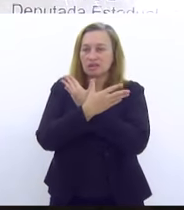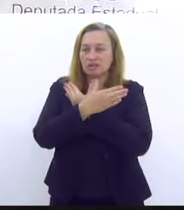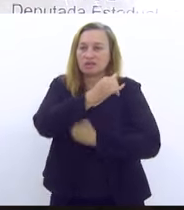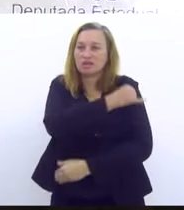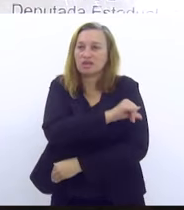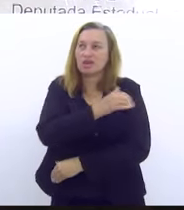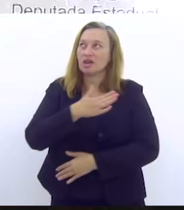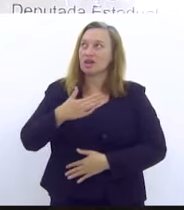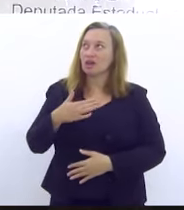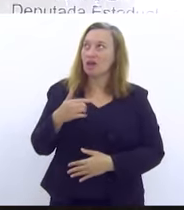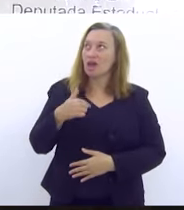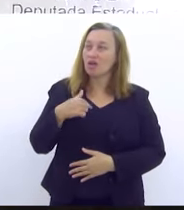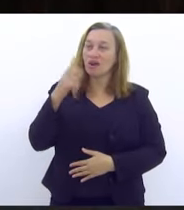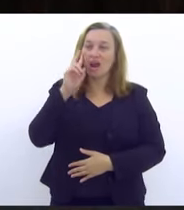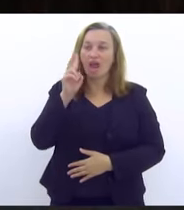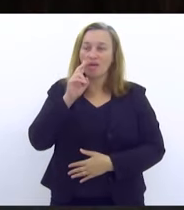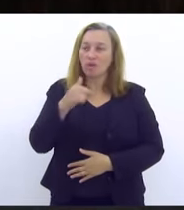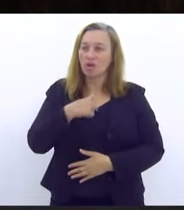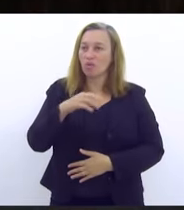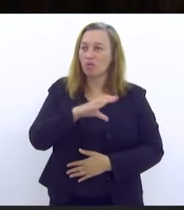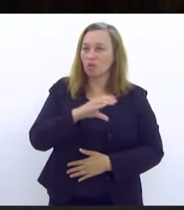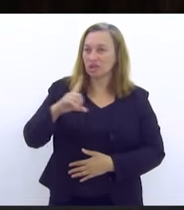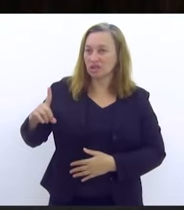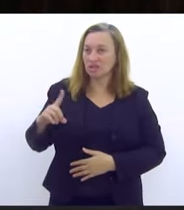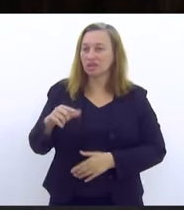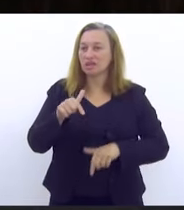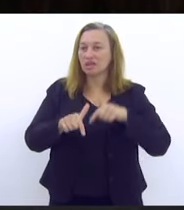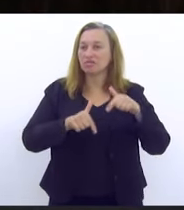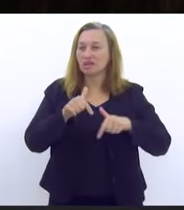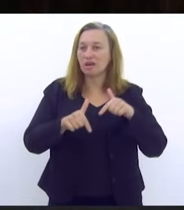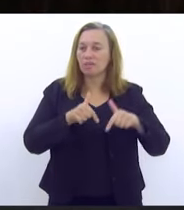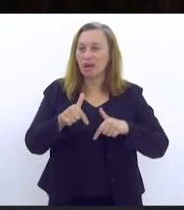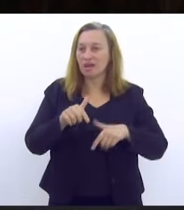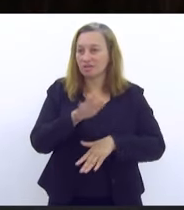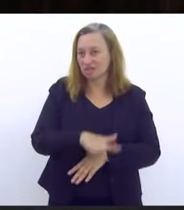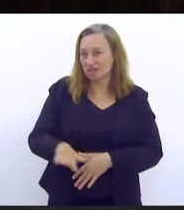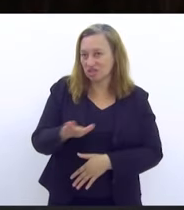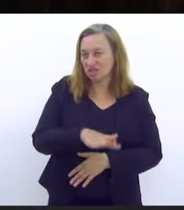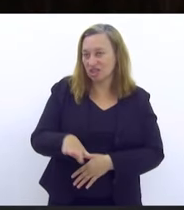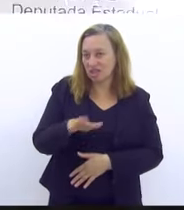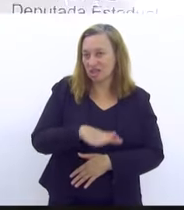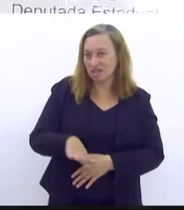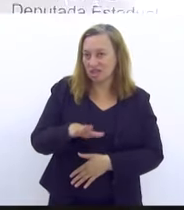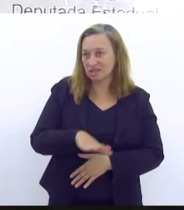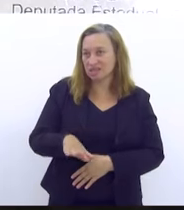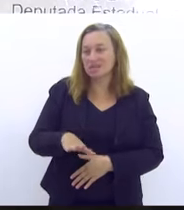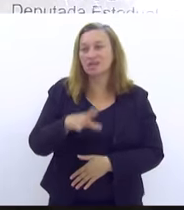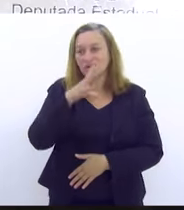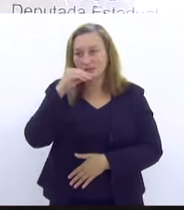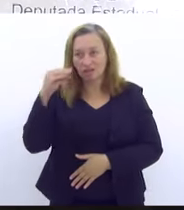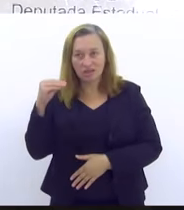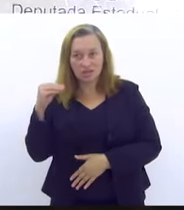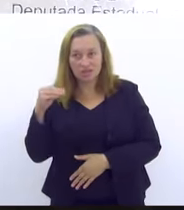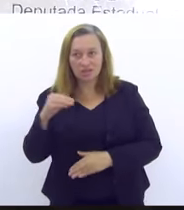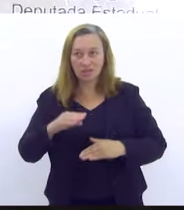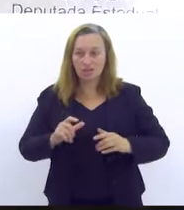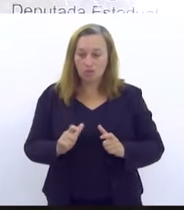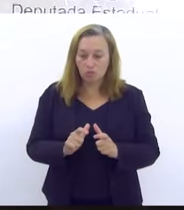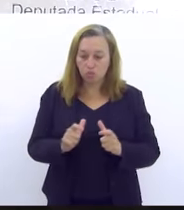né, na coordenação, era o trabalho infanto-juvenil, então a gente cuidava das crianças e dos adolescentes. Foi